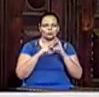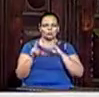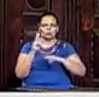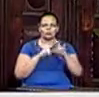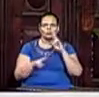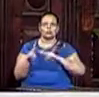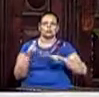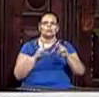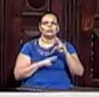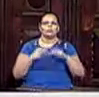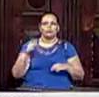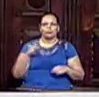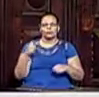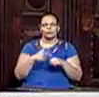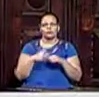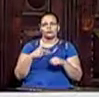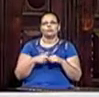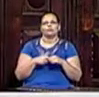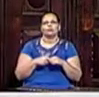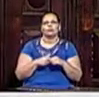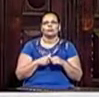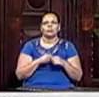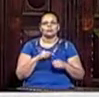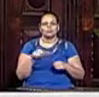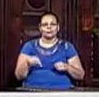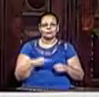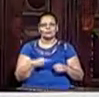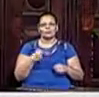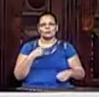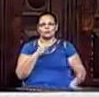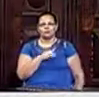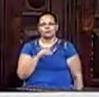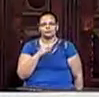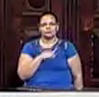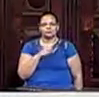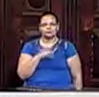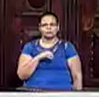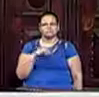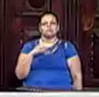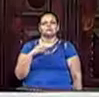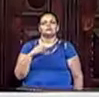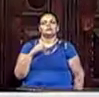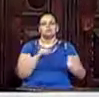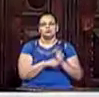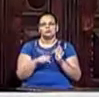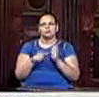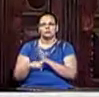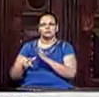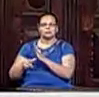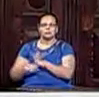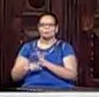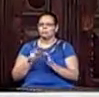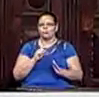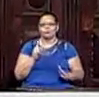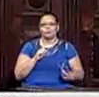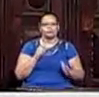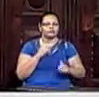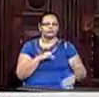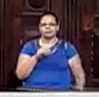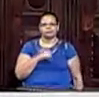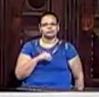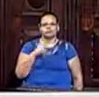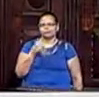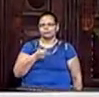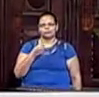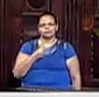petróleo, vivem às turras com os servidores, com pagamentos de salários atrasados, ainda não pagaram